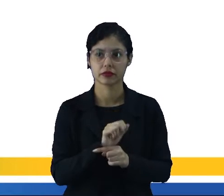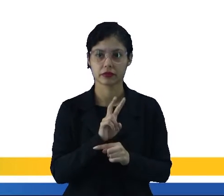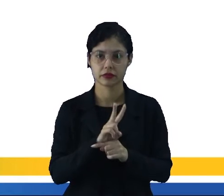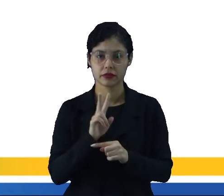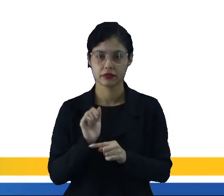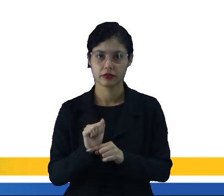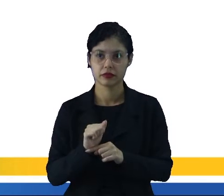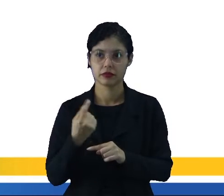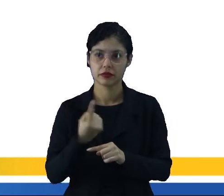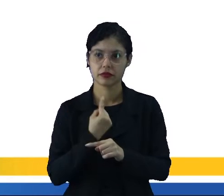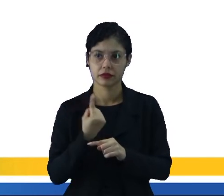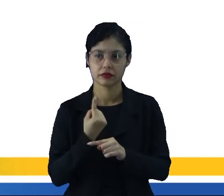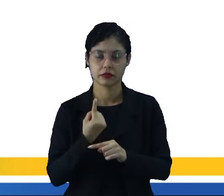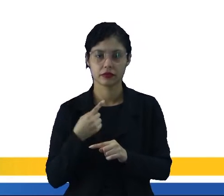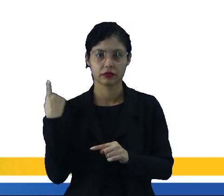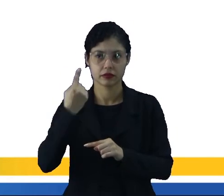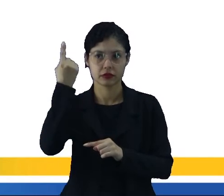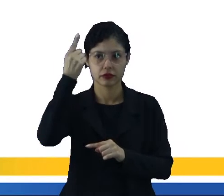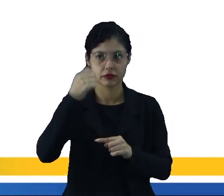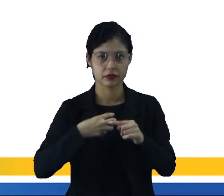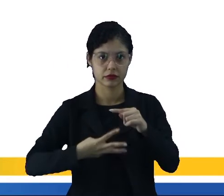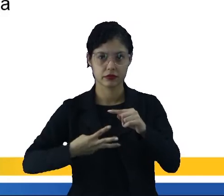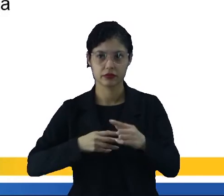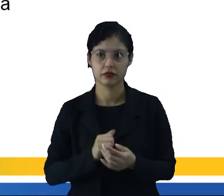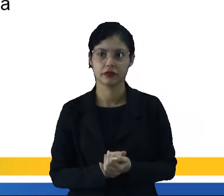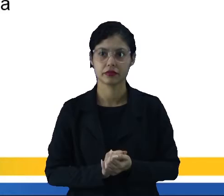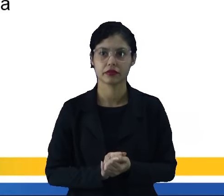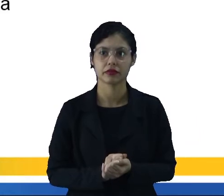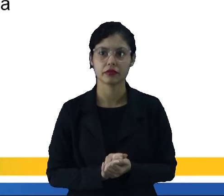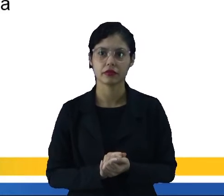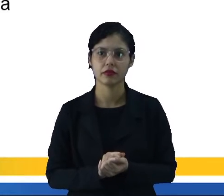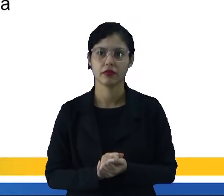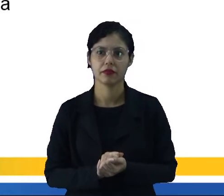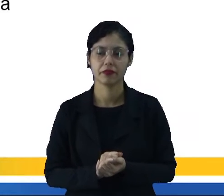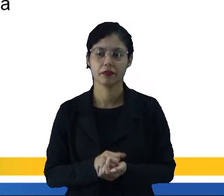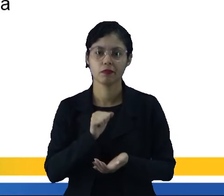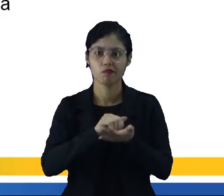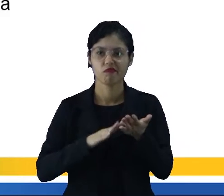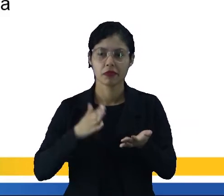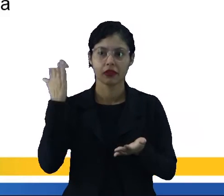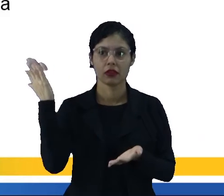vezes altura sobre 3 vai me dar o volume da pirâmide exercícios